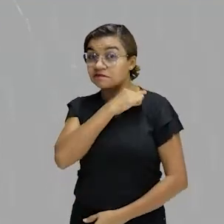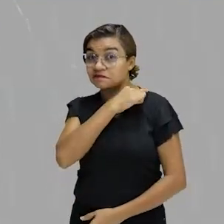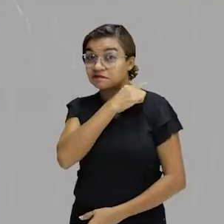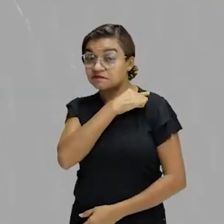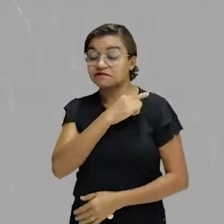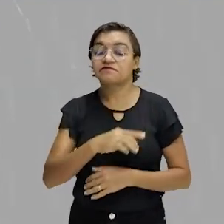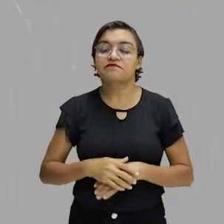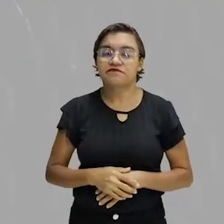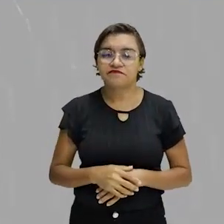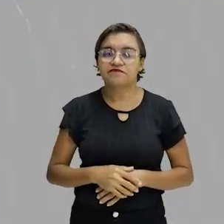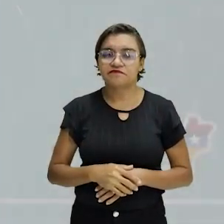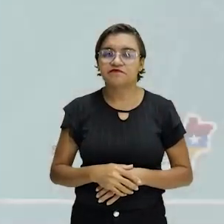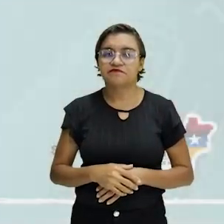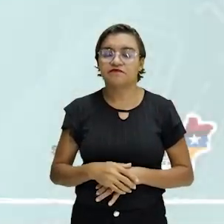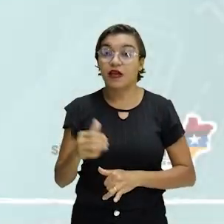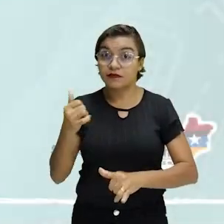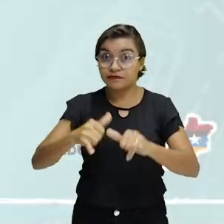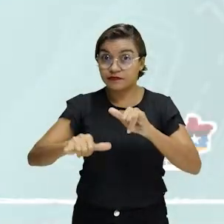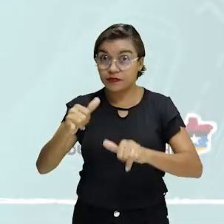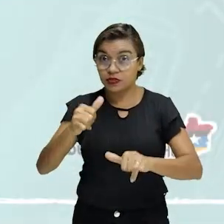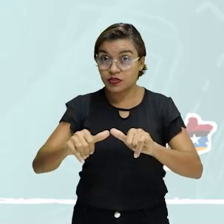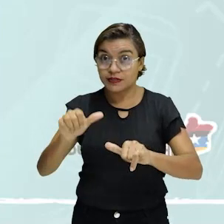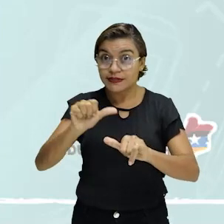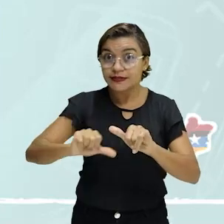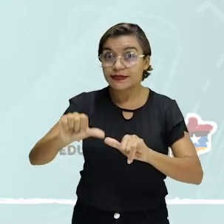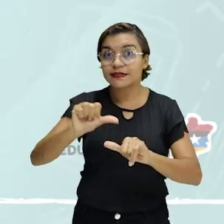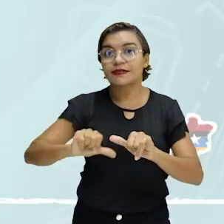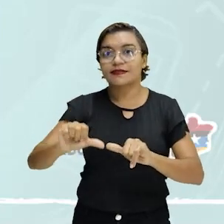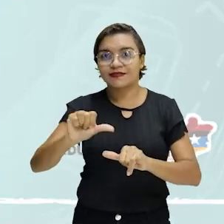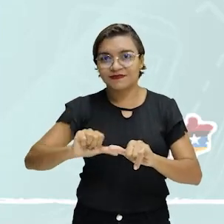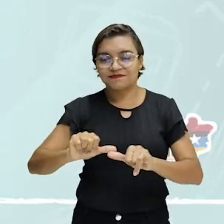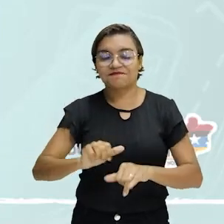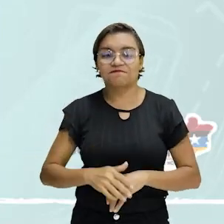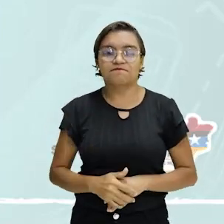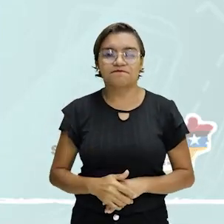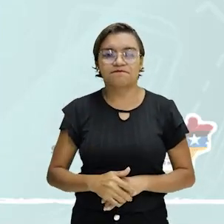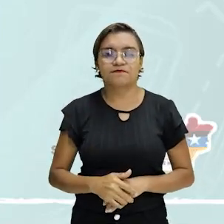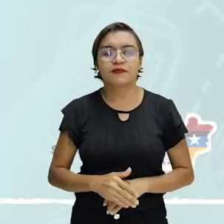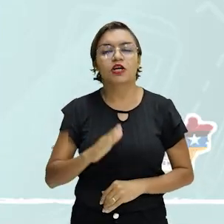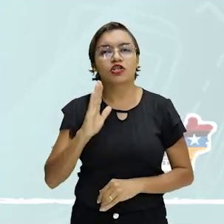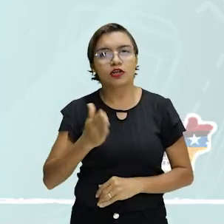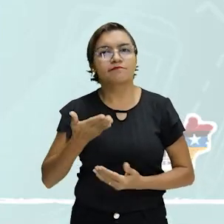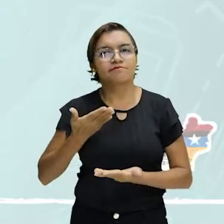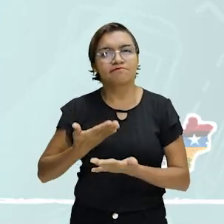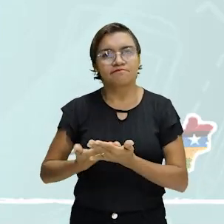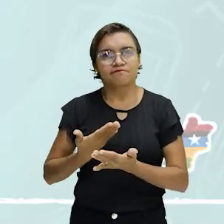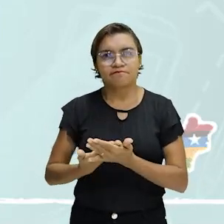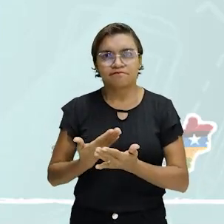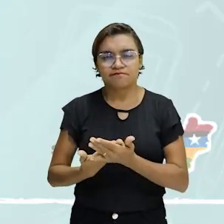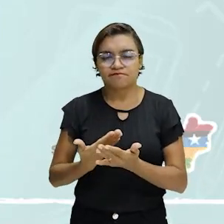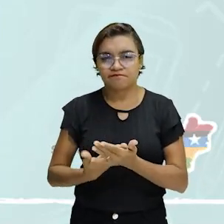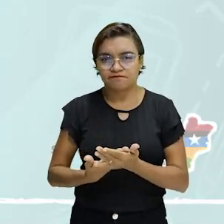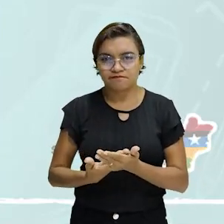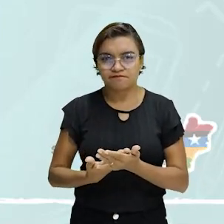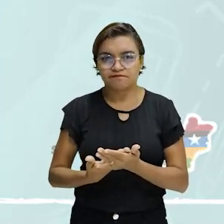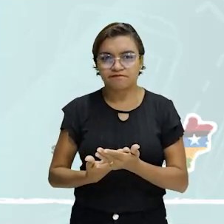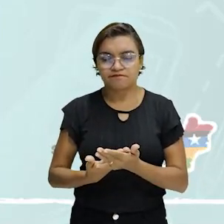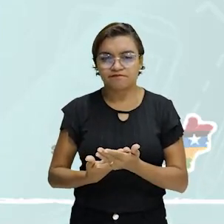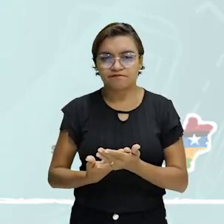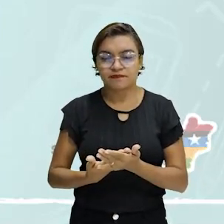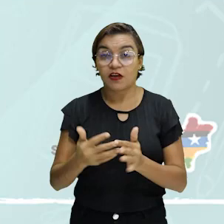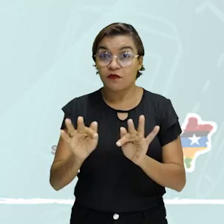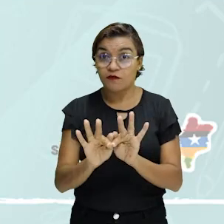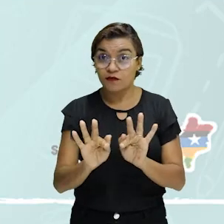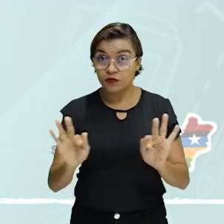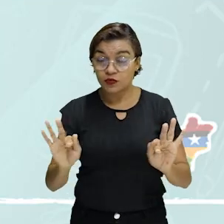médio às reações inorgânicas bom já trabalhamos os as funções